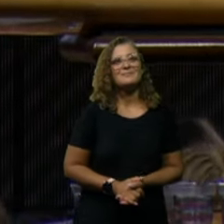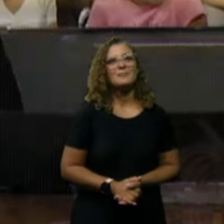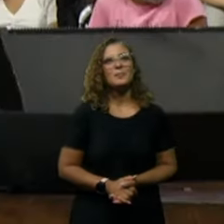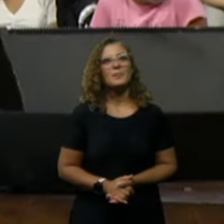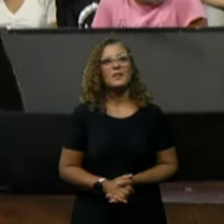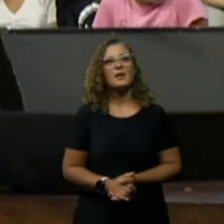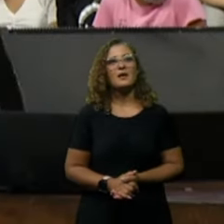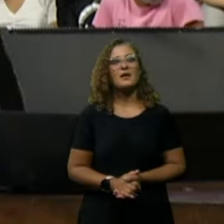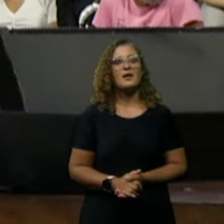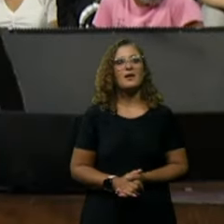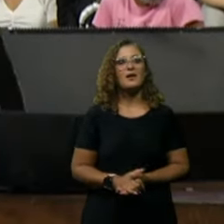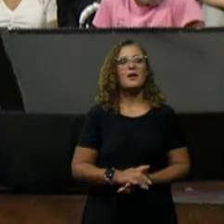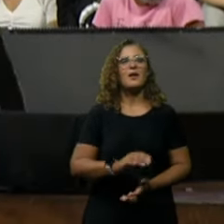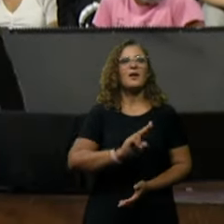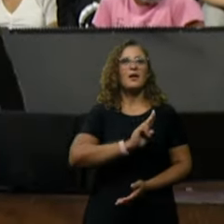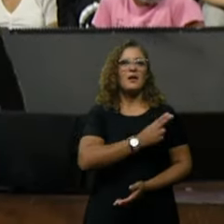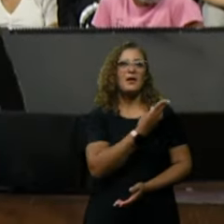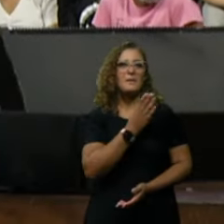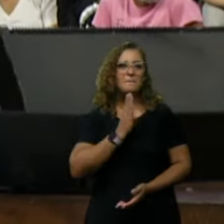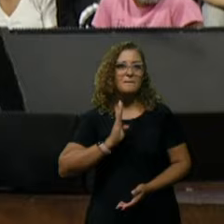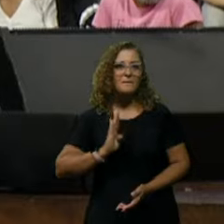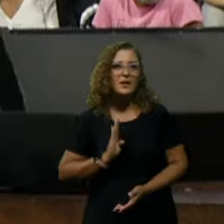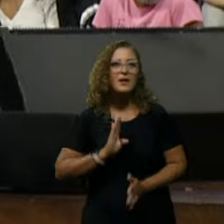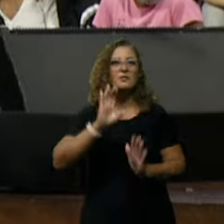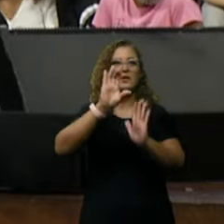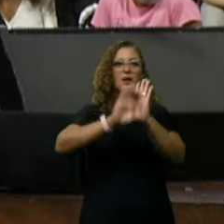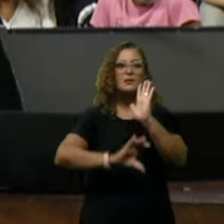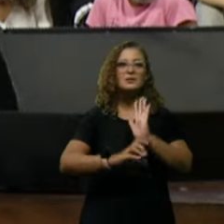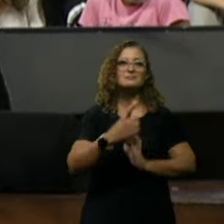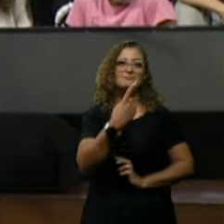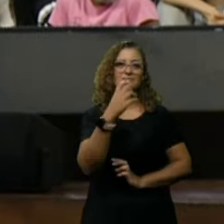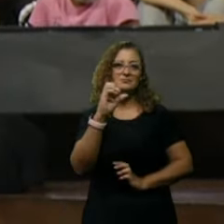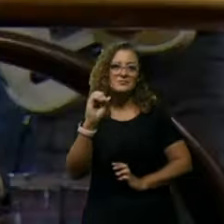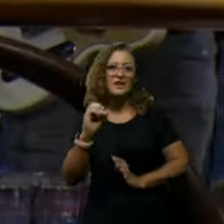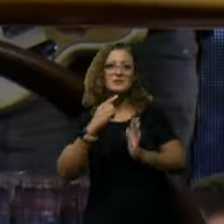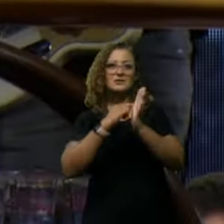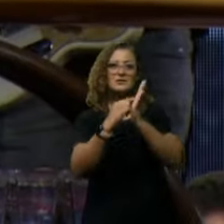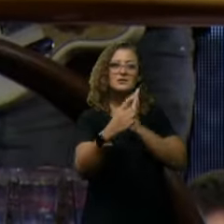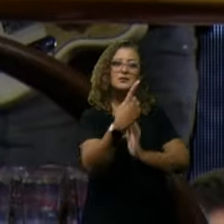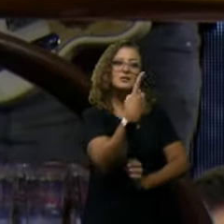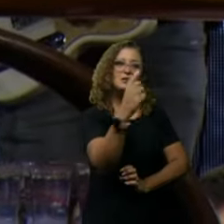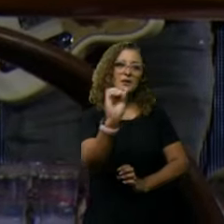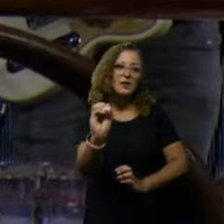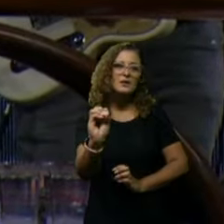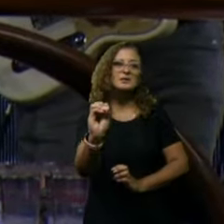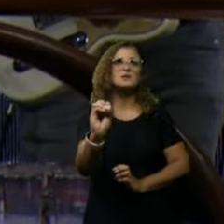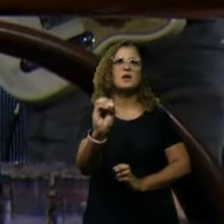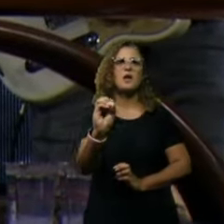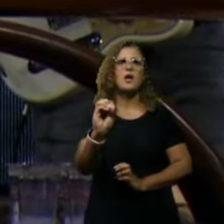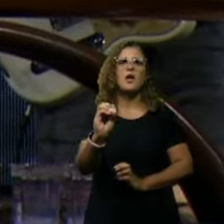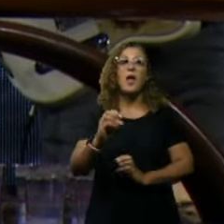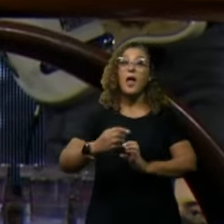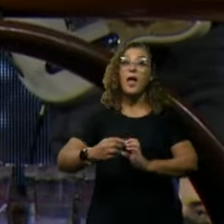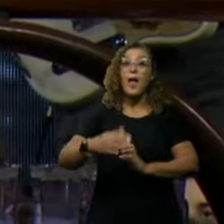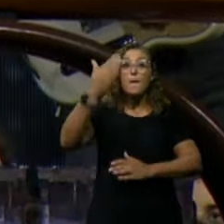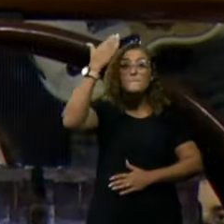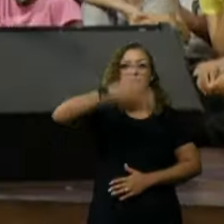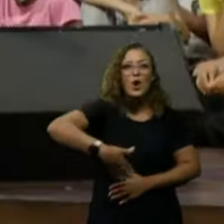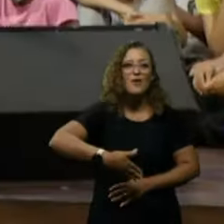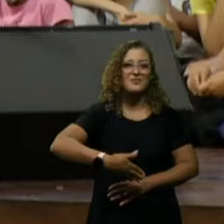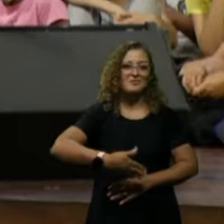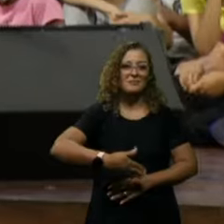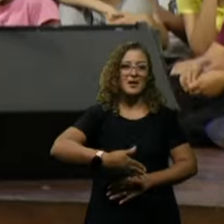já é pré os dez eu posso provar e é para 16 das eu posso garantir